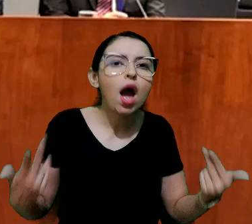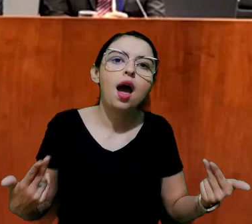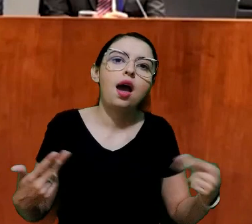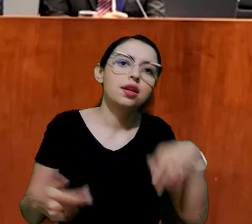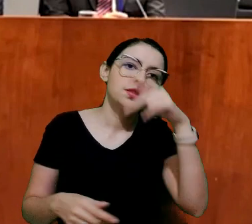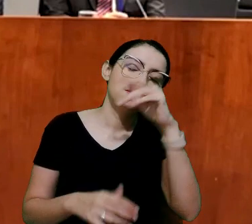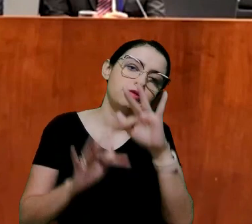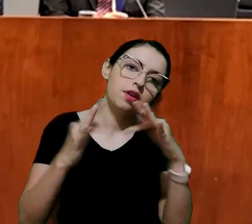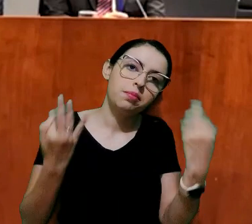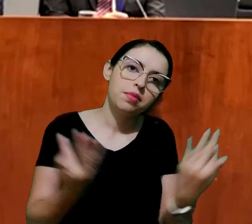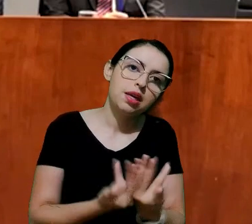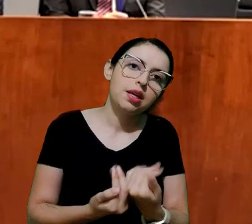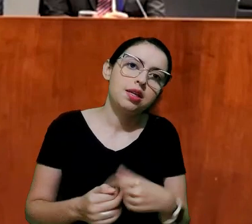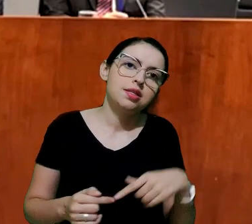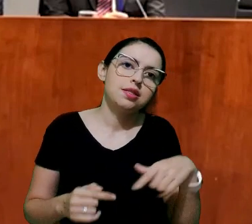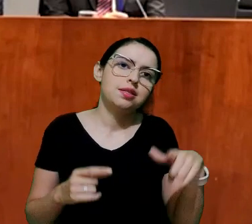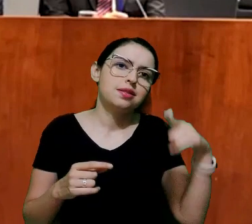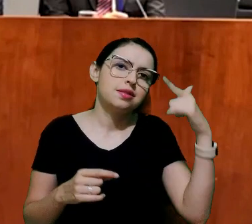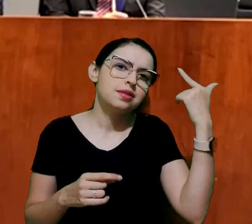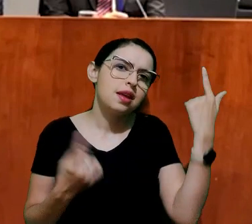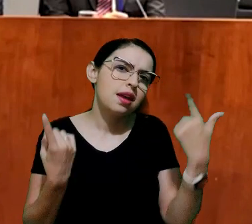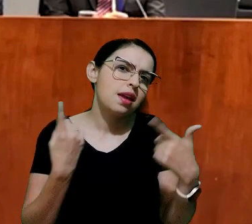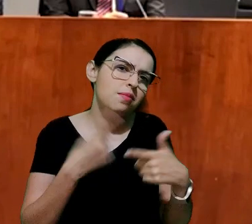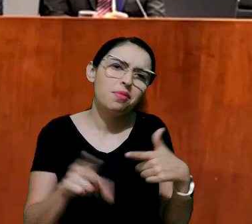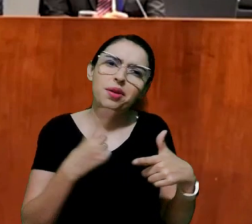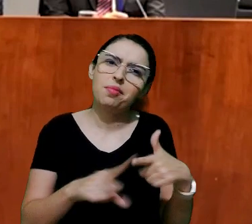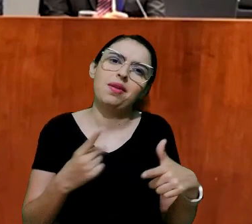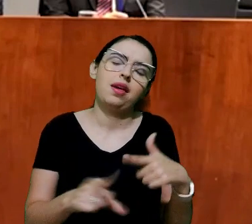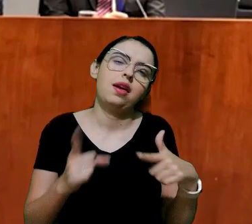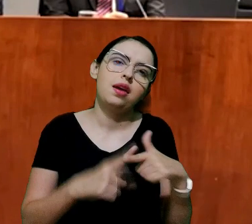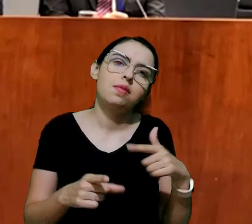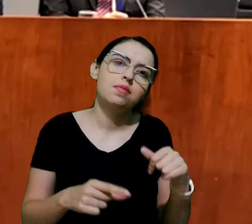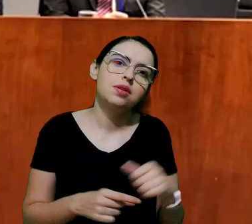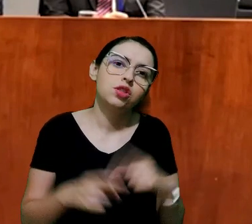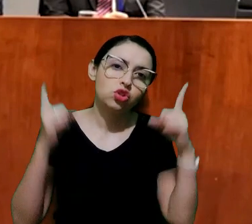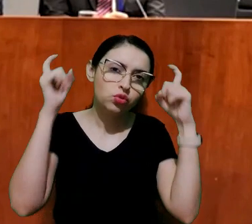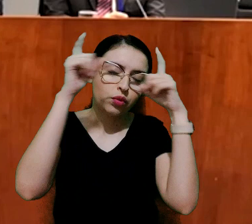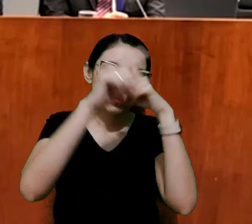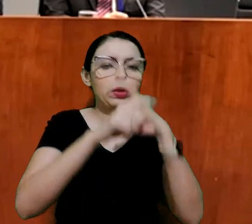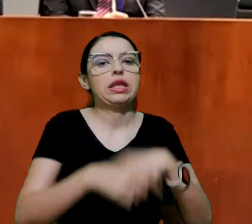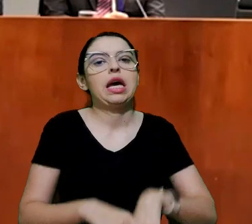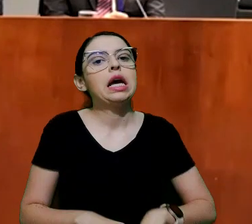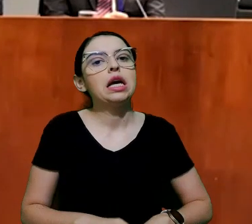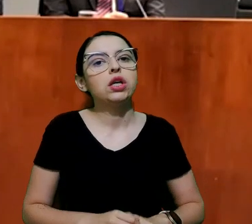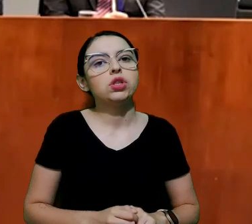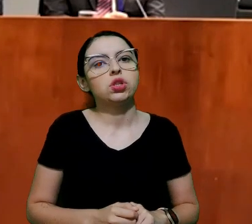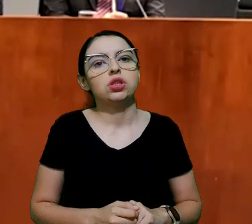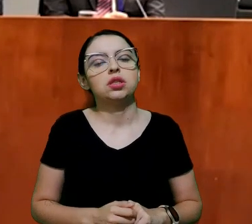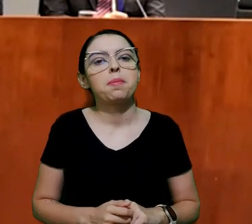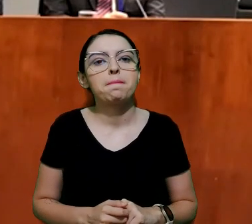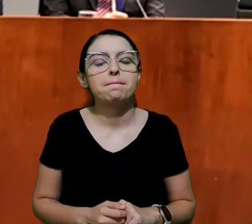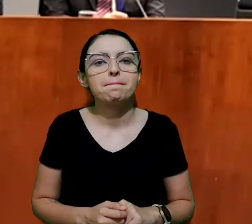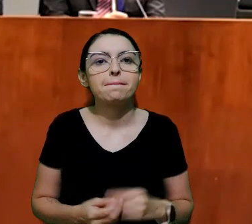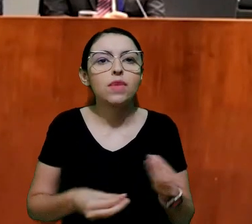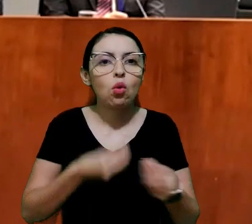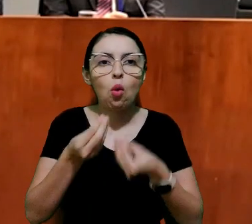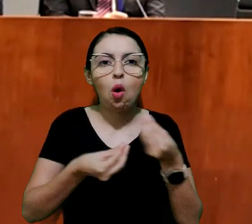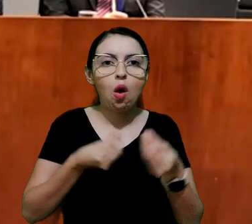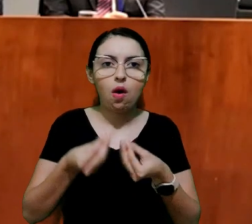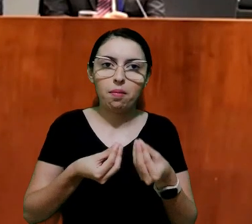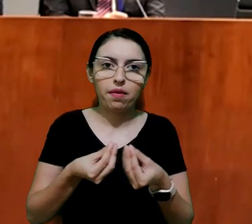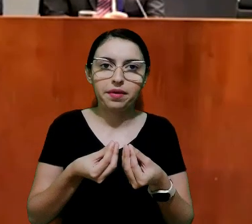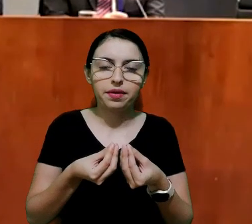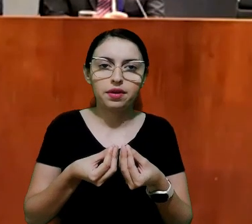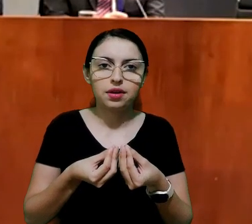quê? Porque muitas vezes, por razões até de pretensão, vamos dizer assim,